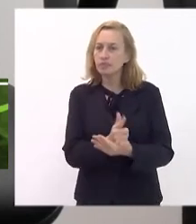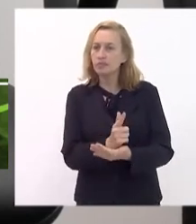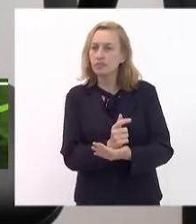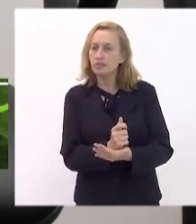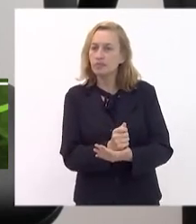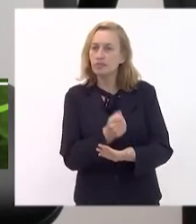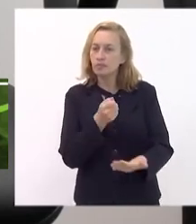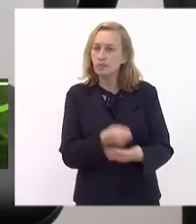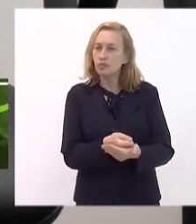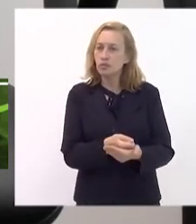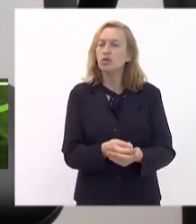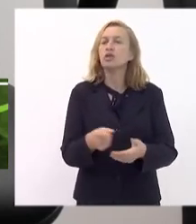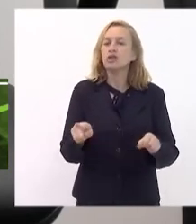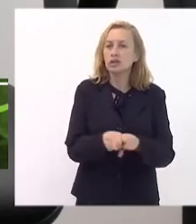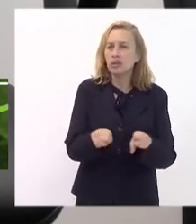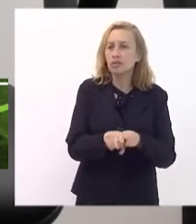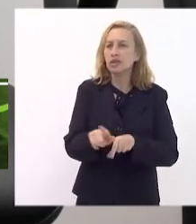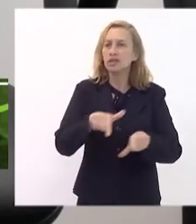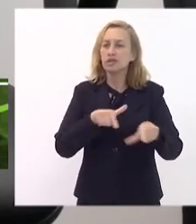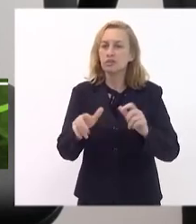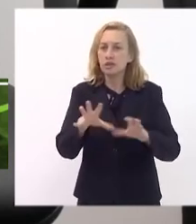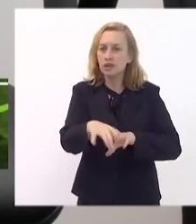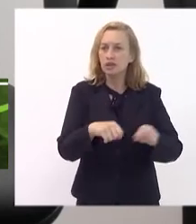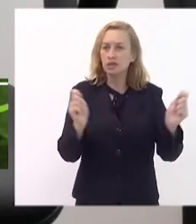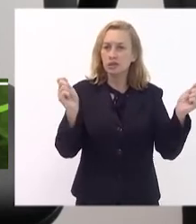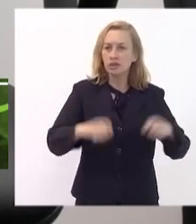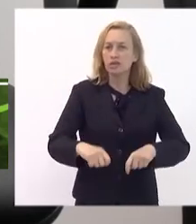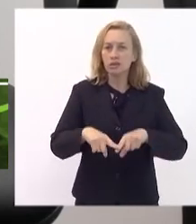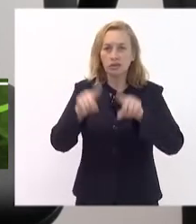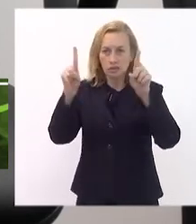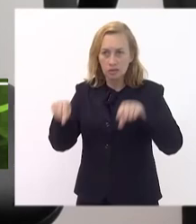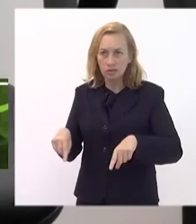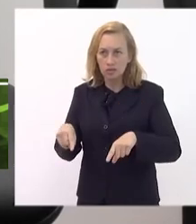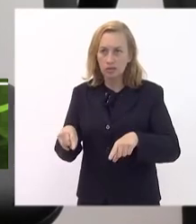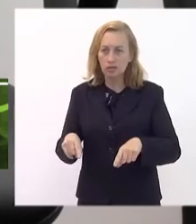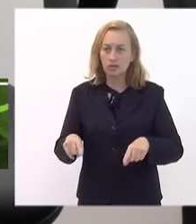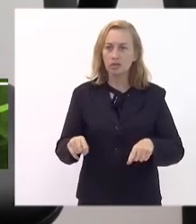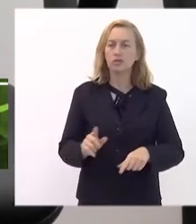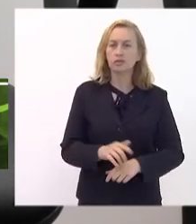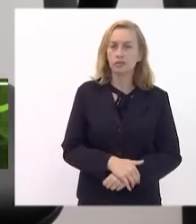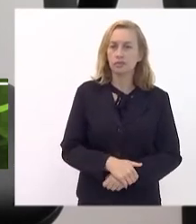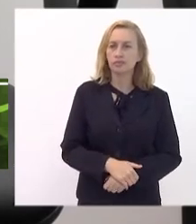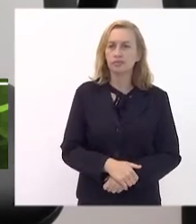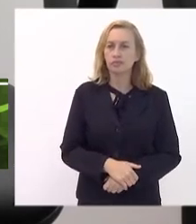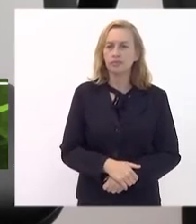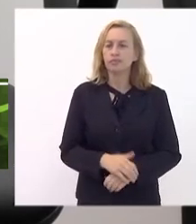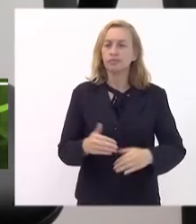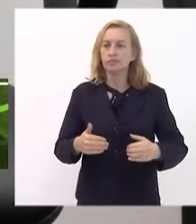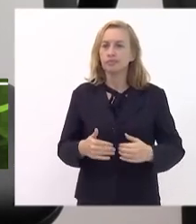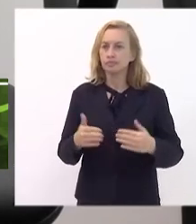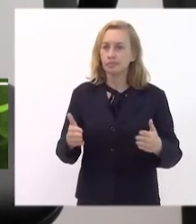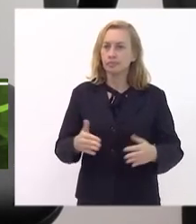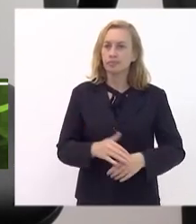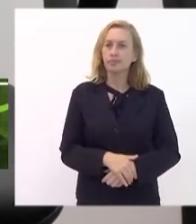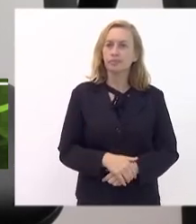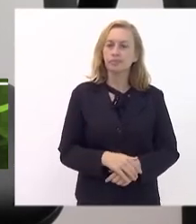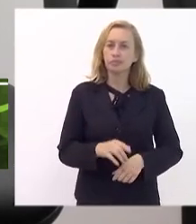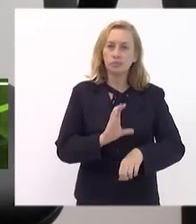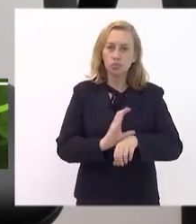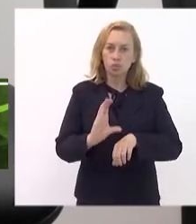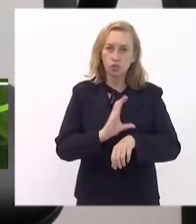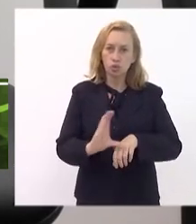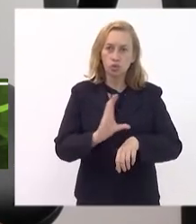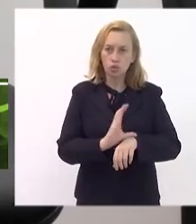temos também trabalhado na questão da capacitação dos servidores. A nossa DGES abrindo cursos